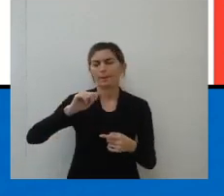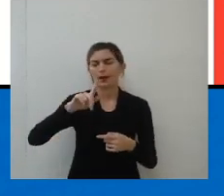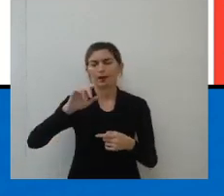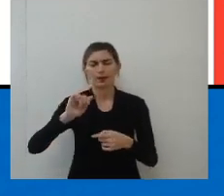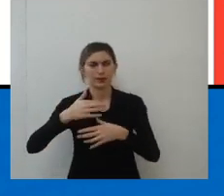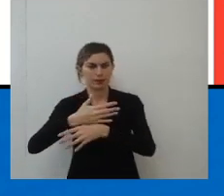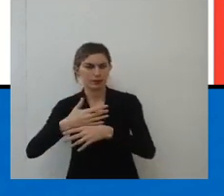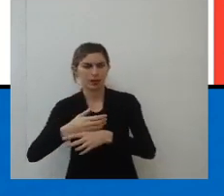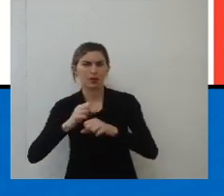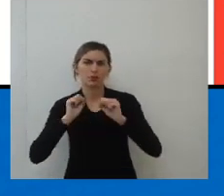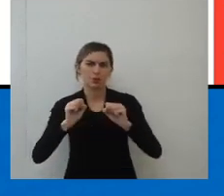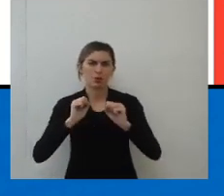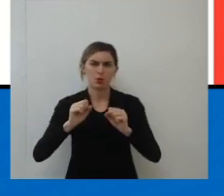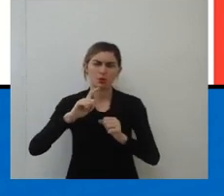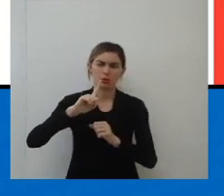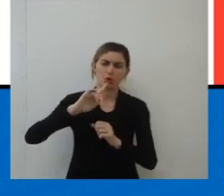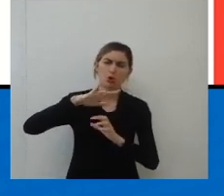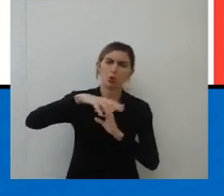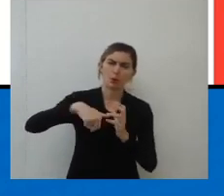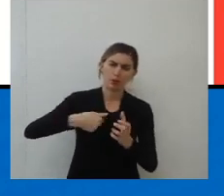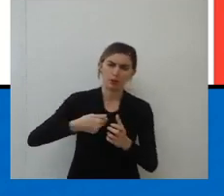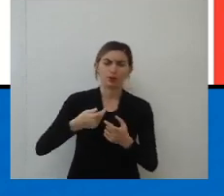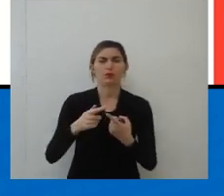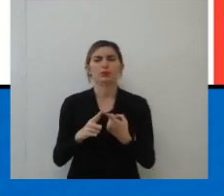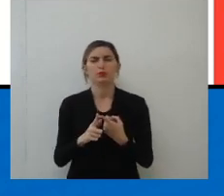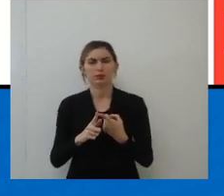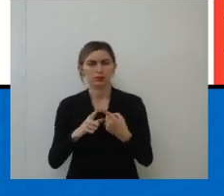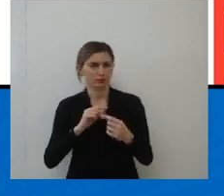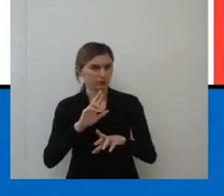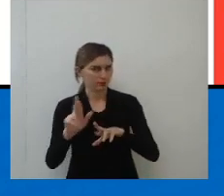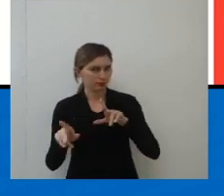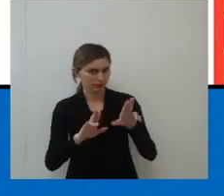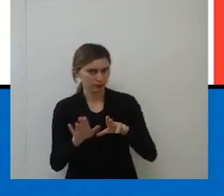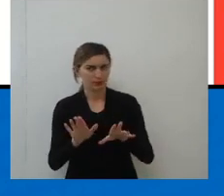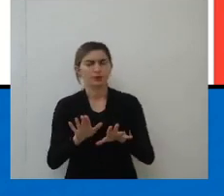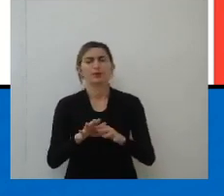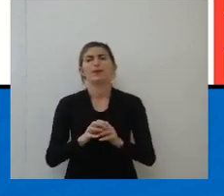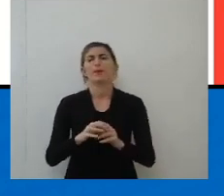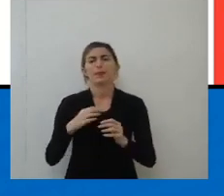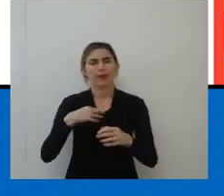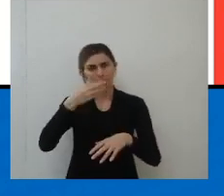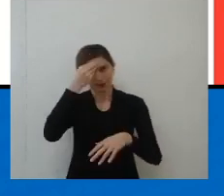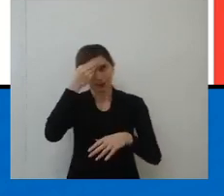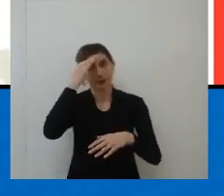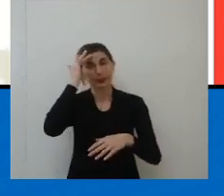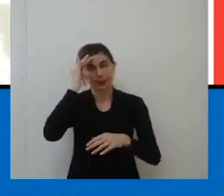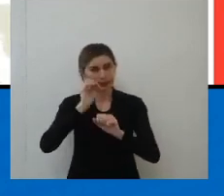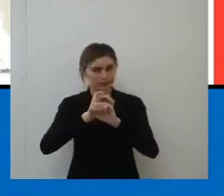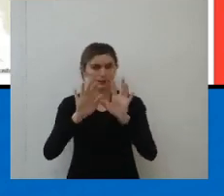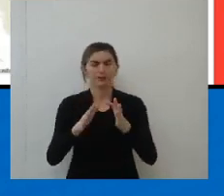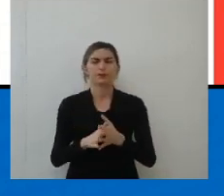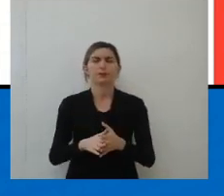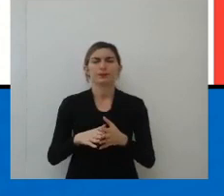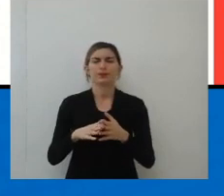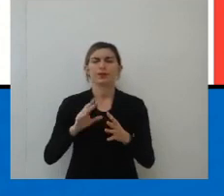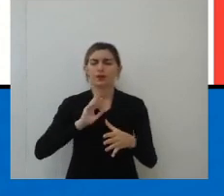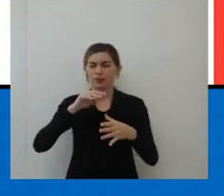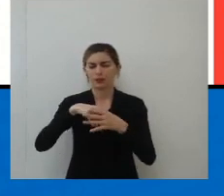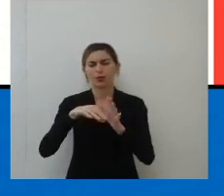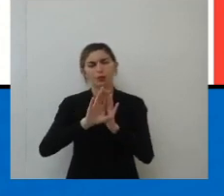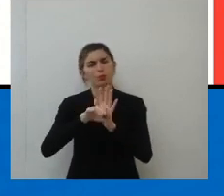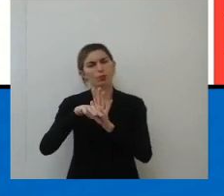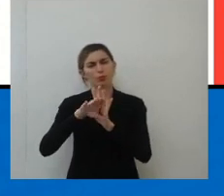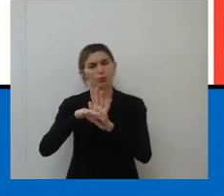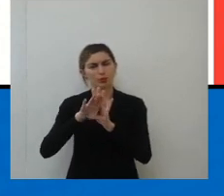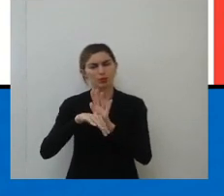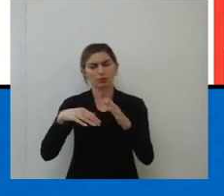megacidade é cidade global, tá? Isso aí tem que ficar legal pra gente. E aí a gente entra dentro do conceito